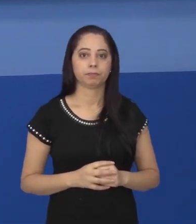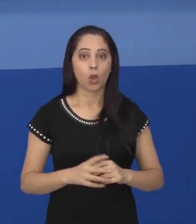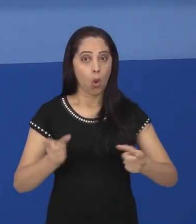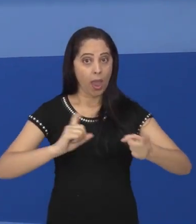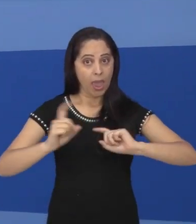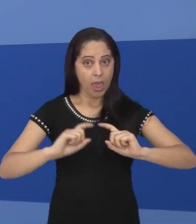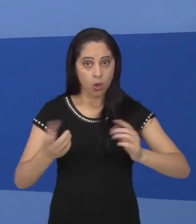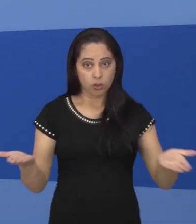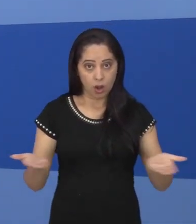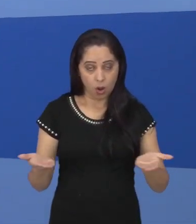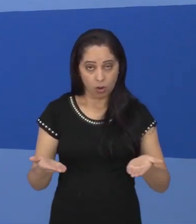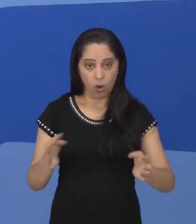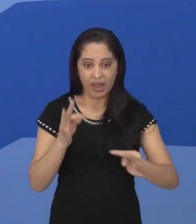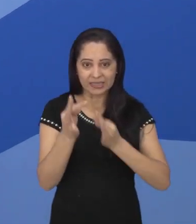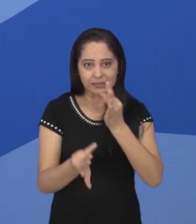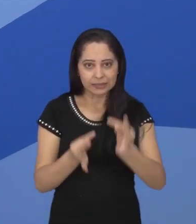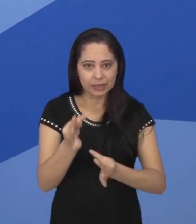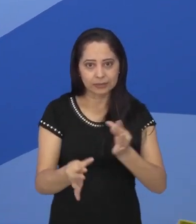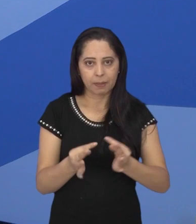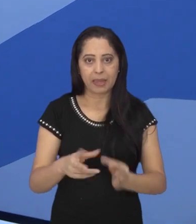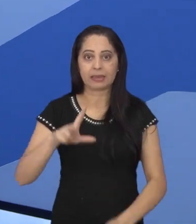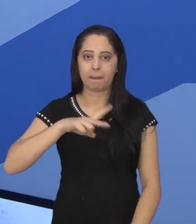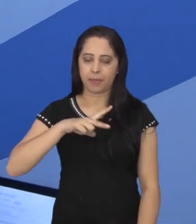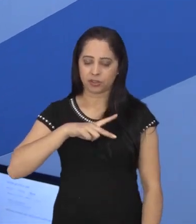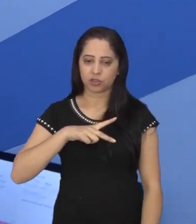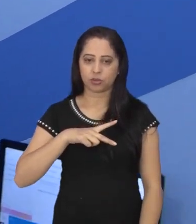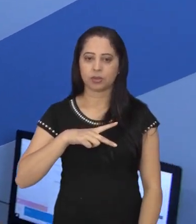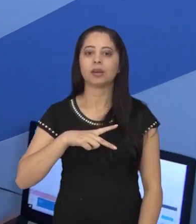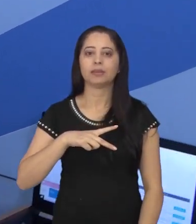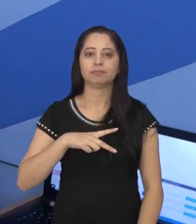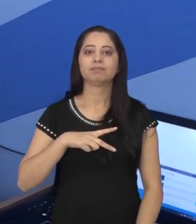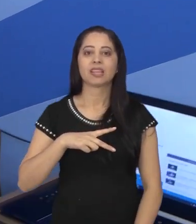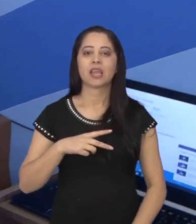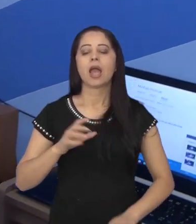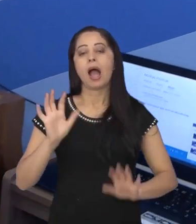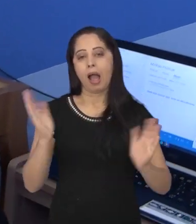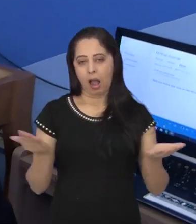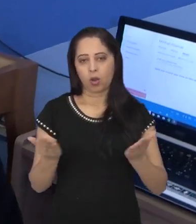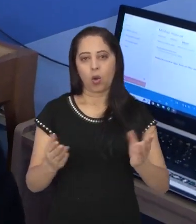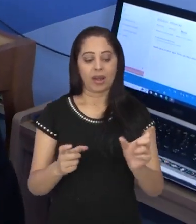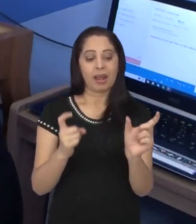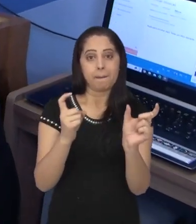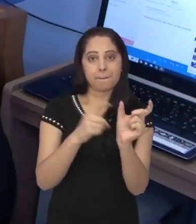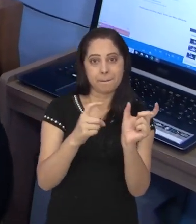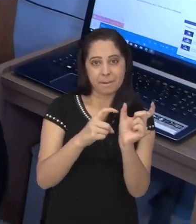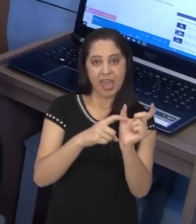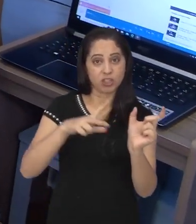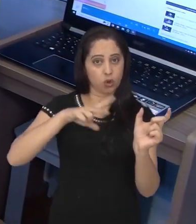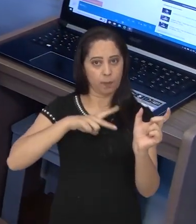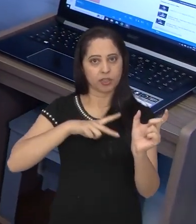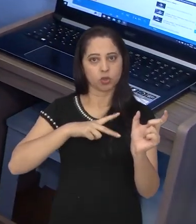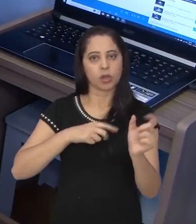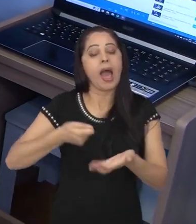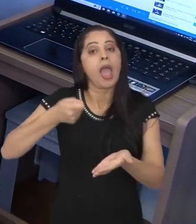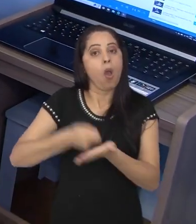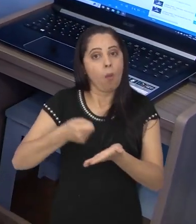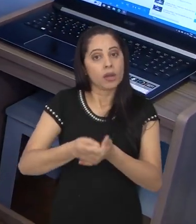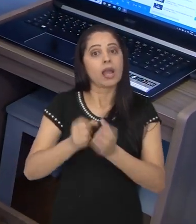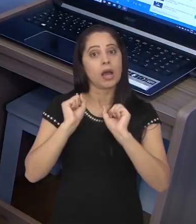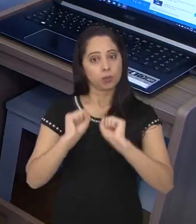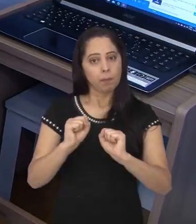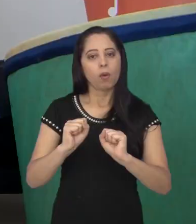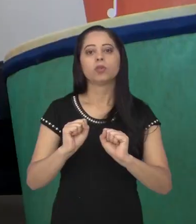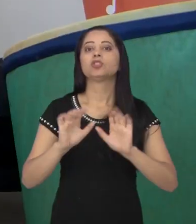sessões como essa em São José dos Campos são particulares. Recentemente, convênios médicos foram obrigados por lei a garantir o tratamento na